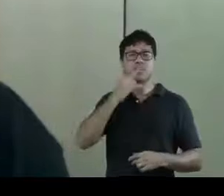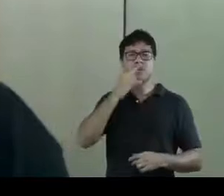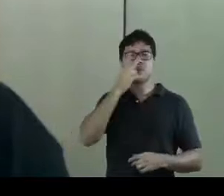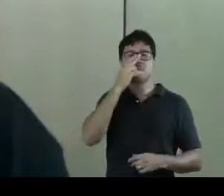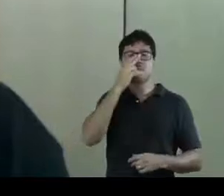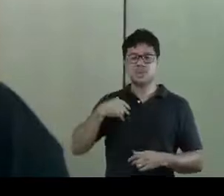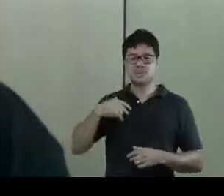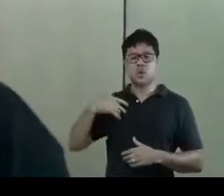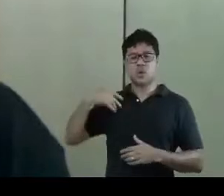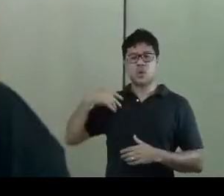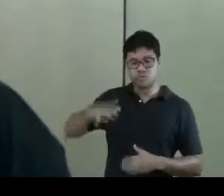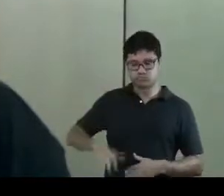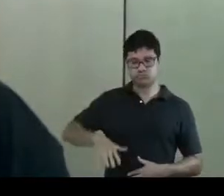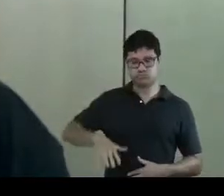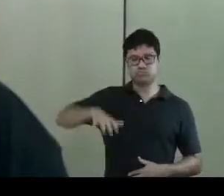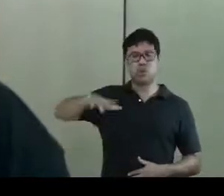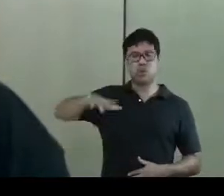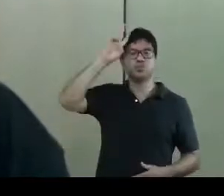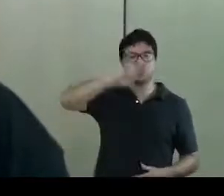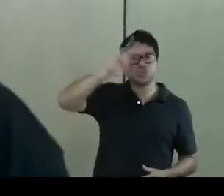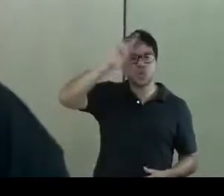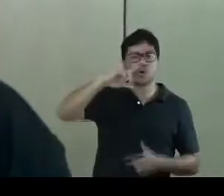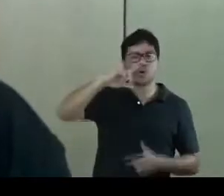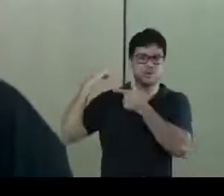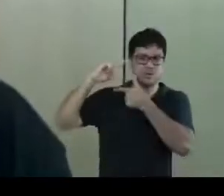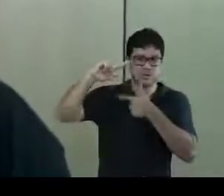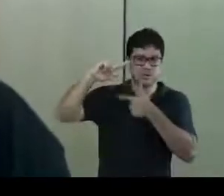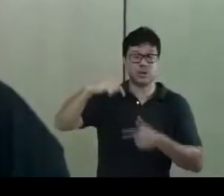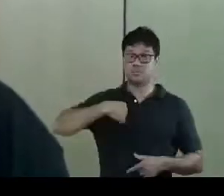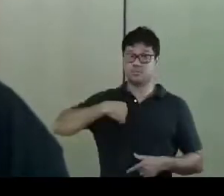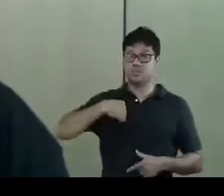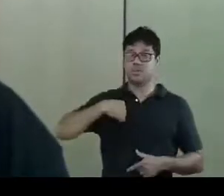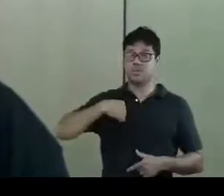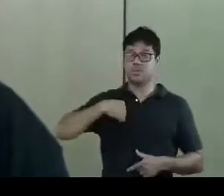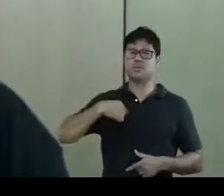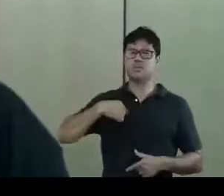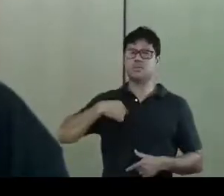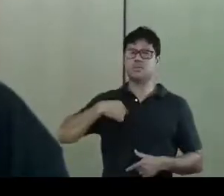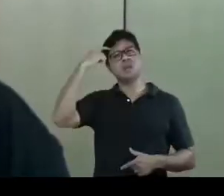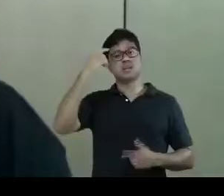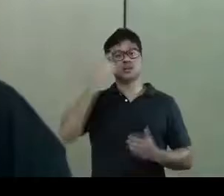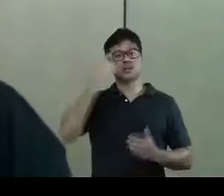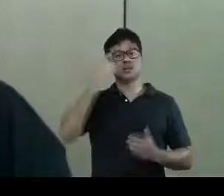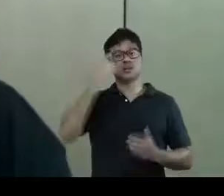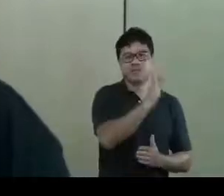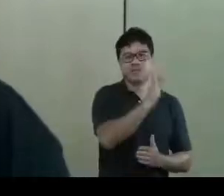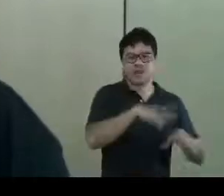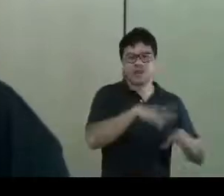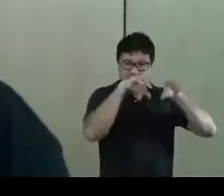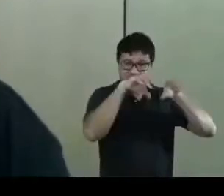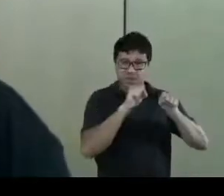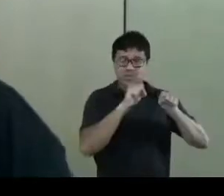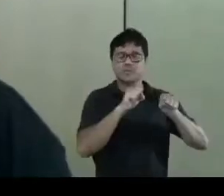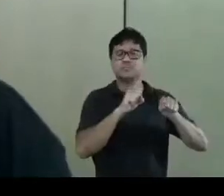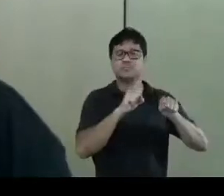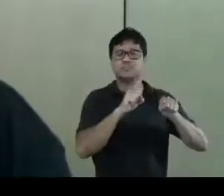de uma formação tradicional como a história, por exemplo, não passam pela sua formação